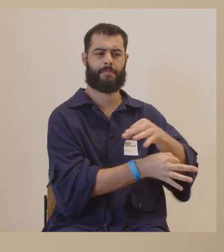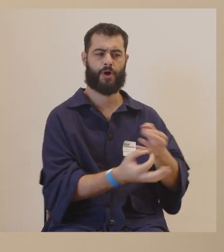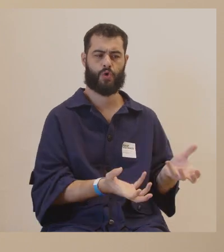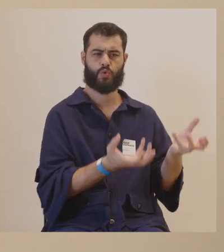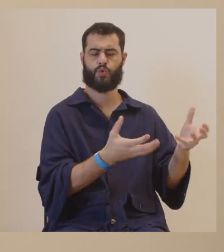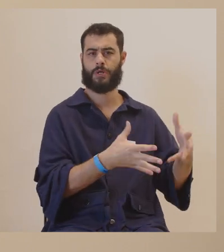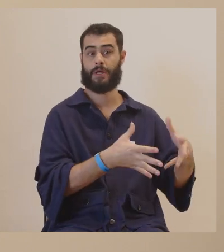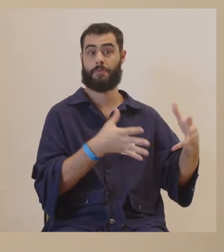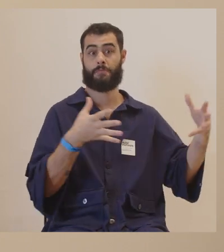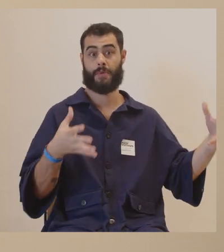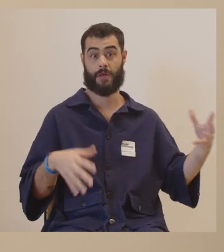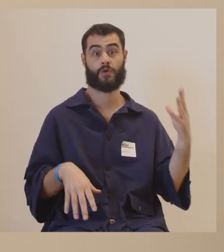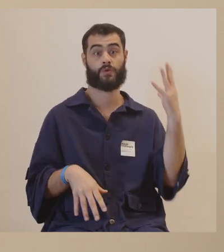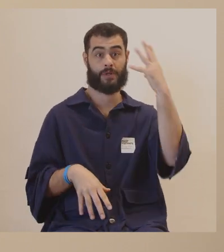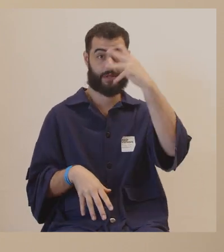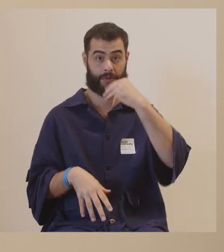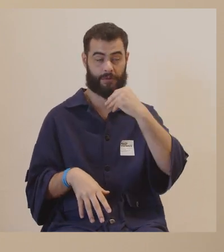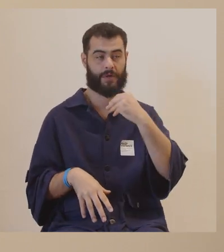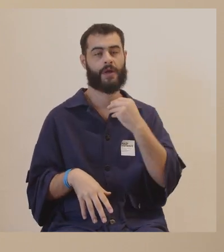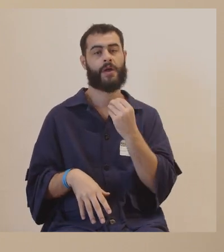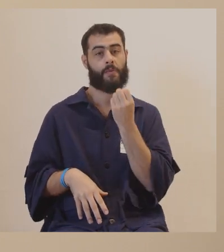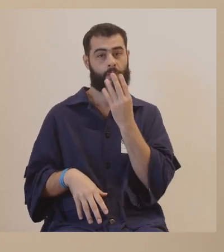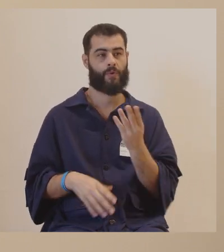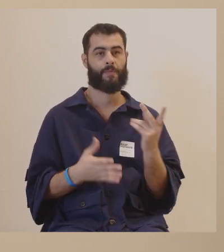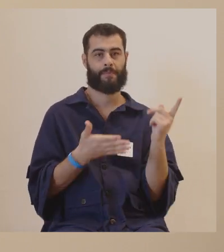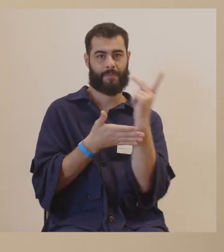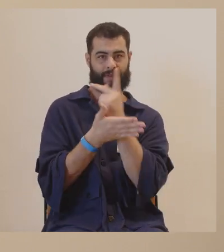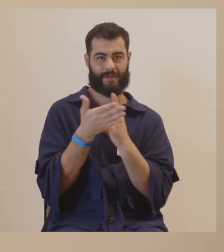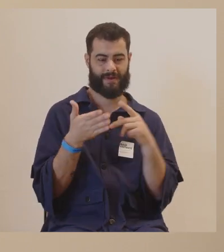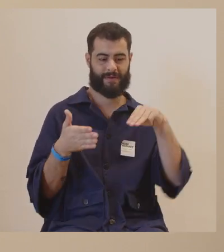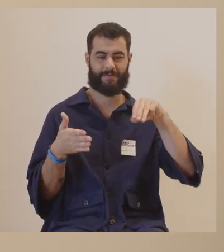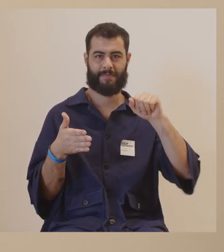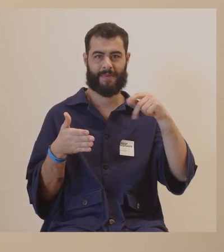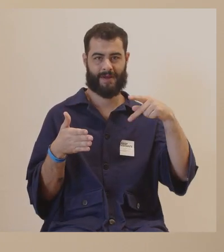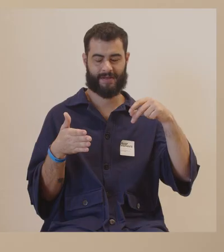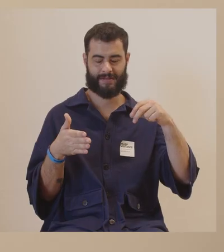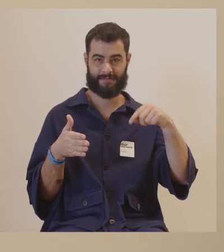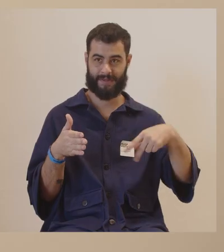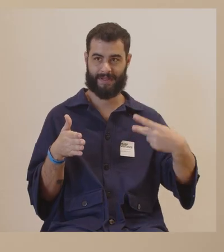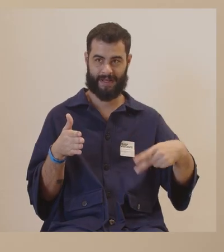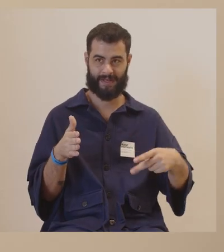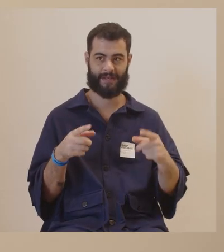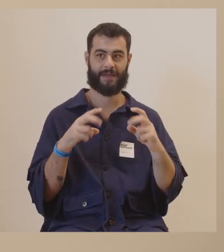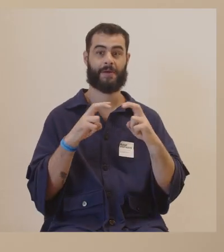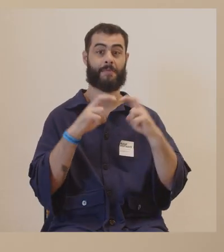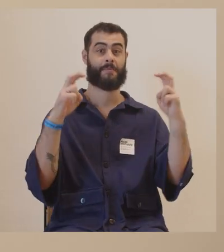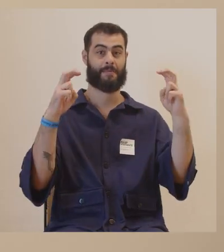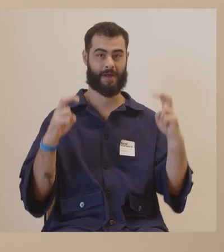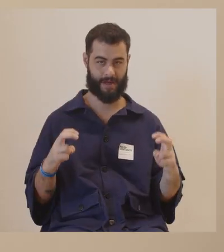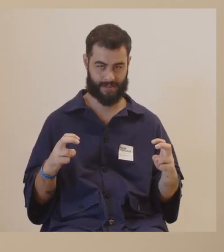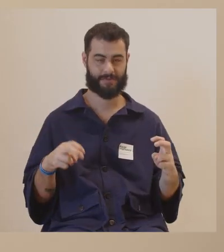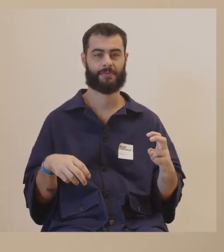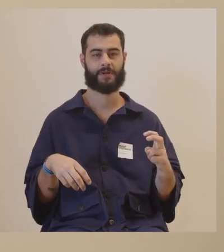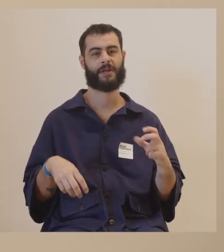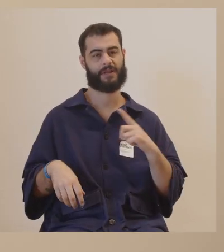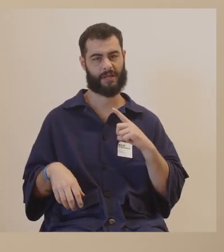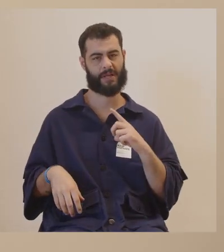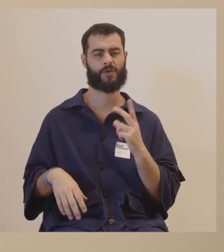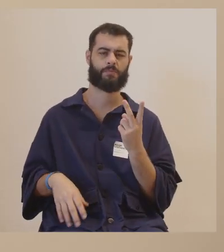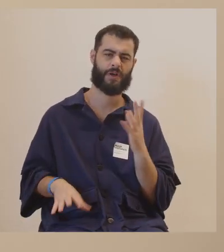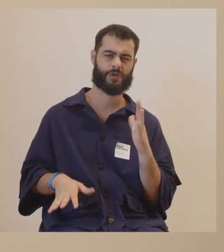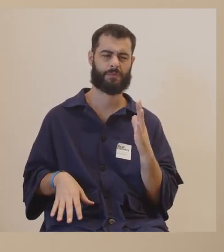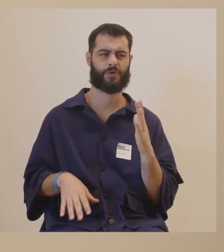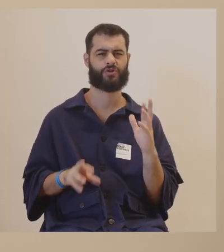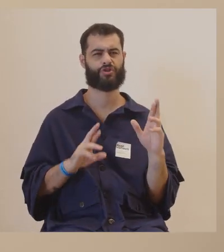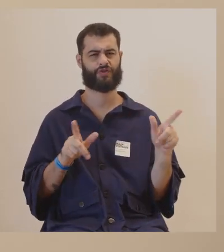essa obra do MASP. Aliás, as duas, né, são pintadas nesse contexto, com uma diferença aí de 2, 3 décadas, né,